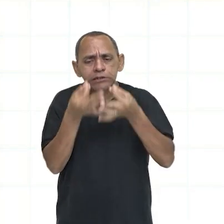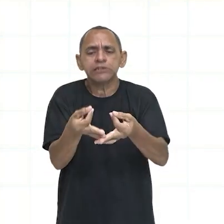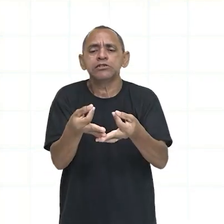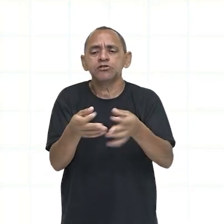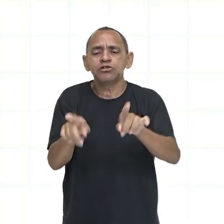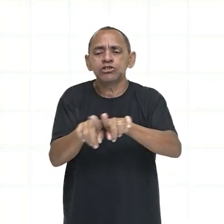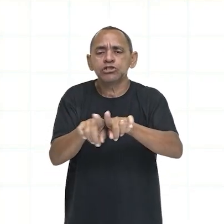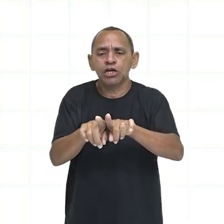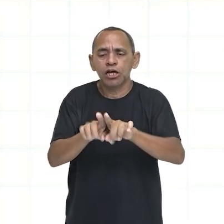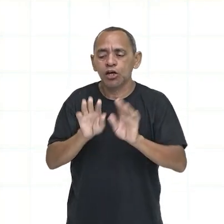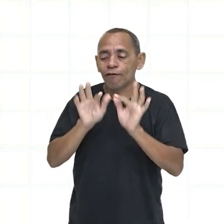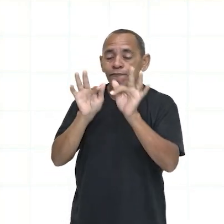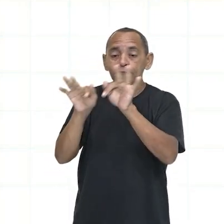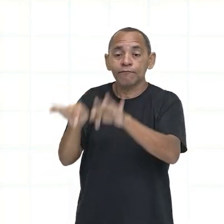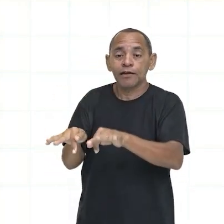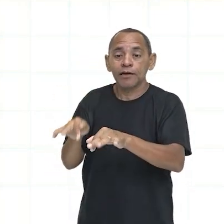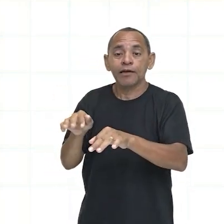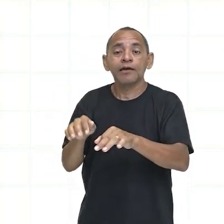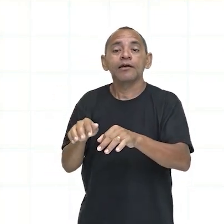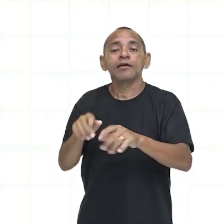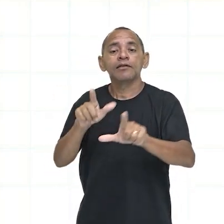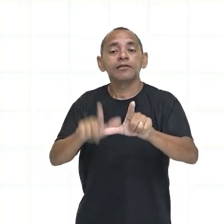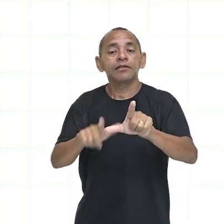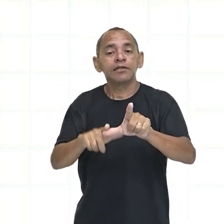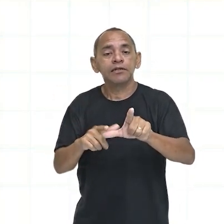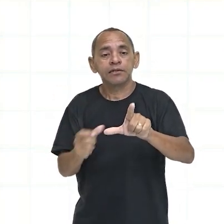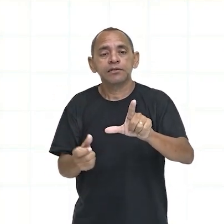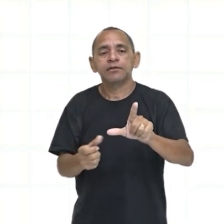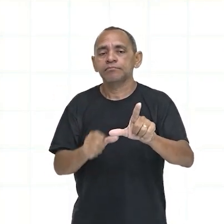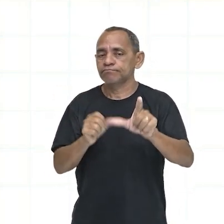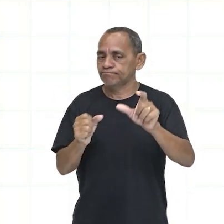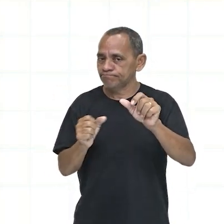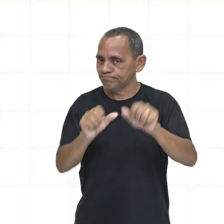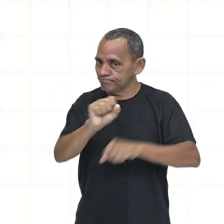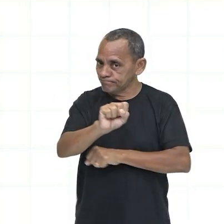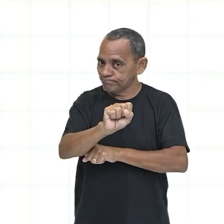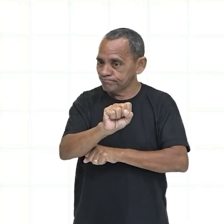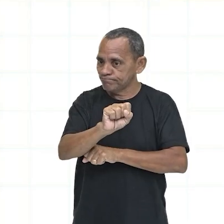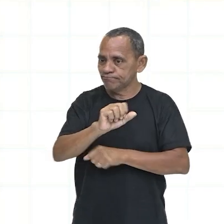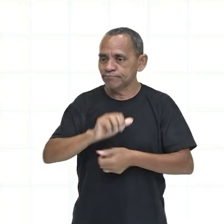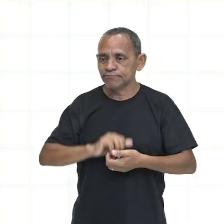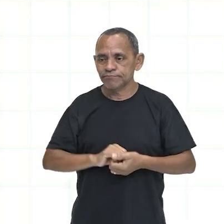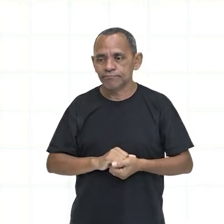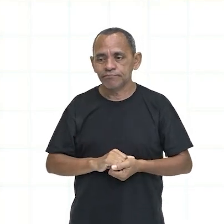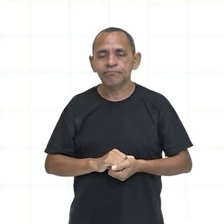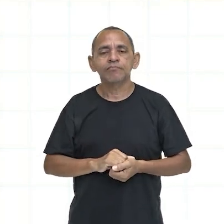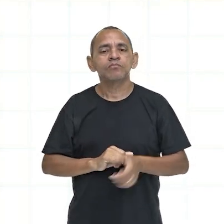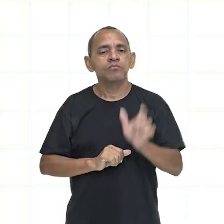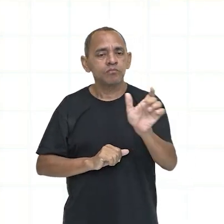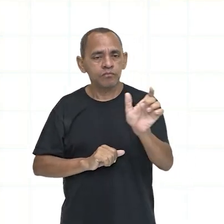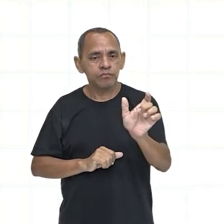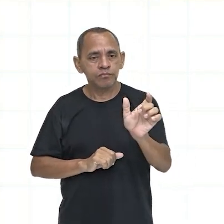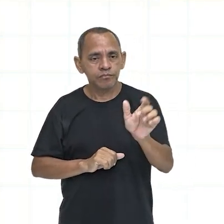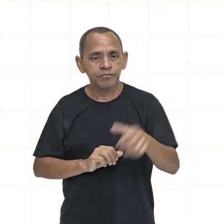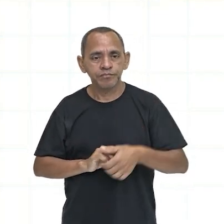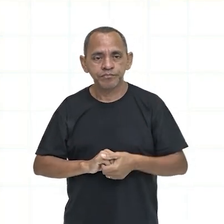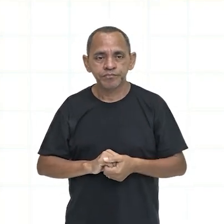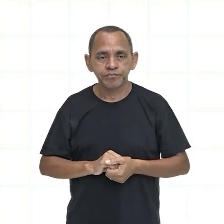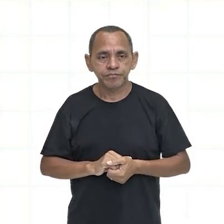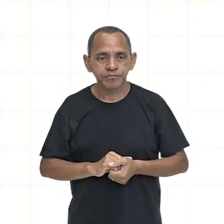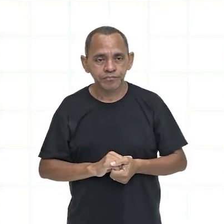be é extremamente irregular, ele já tem três formas só no presente. Ele é to be, né, ser o